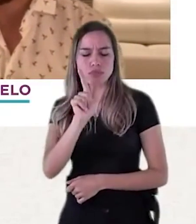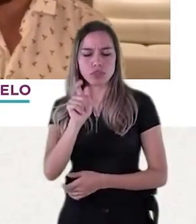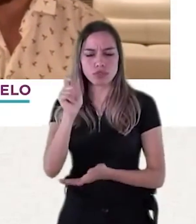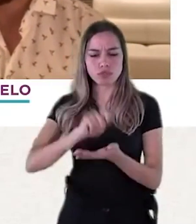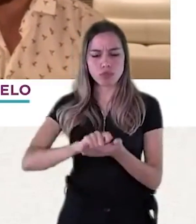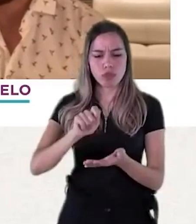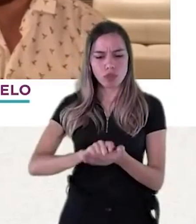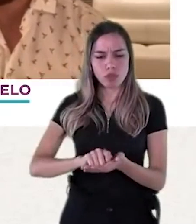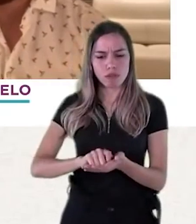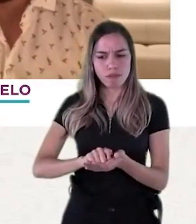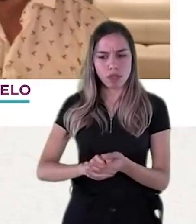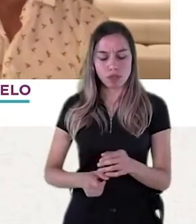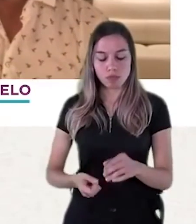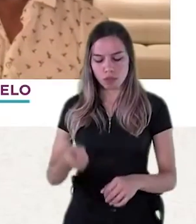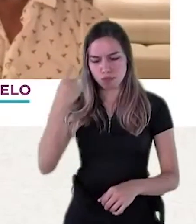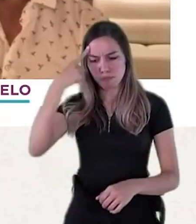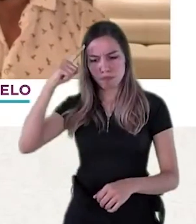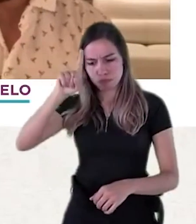desenrolar?